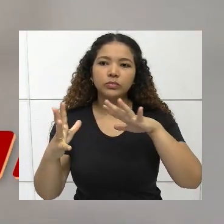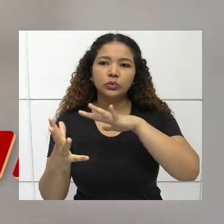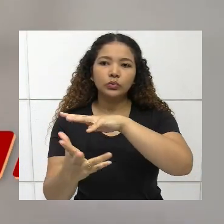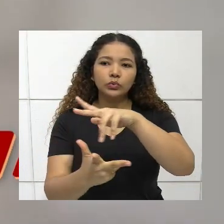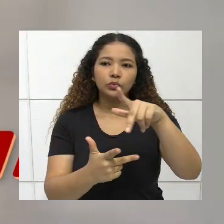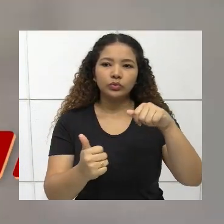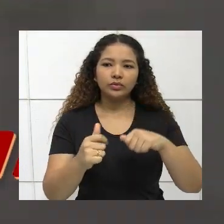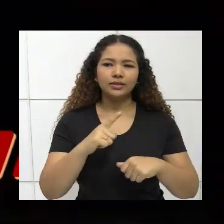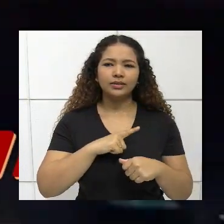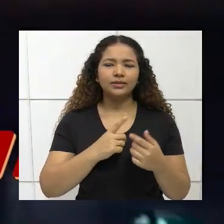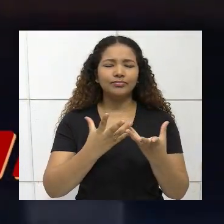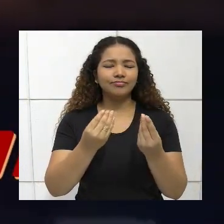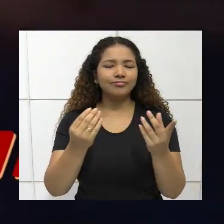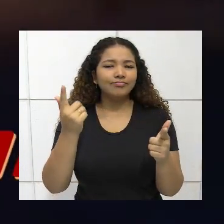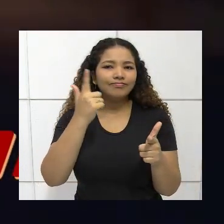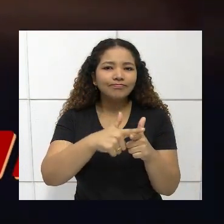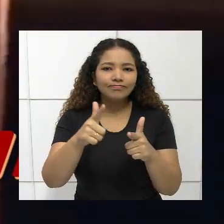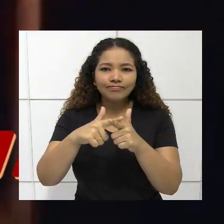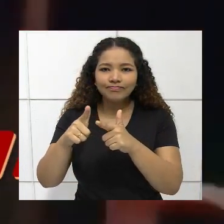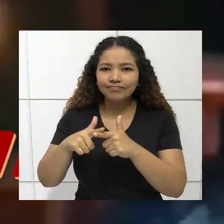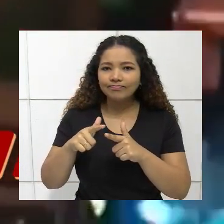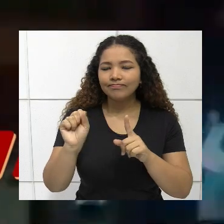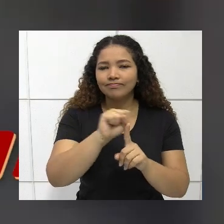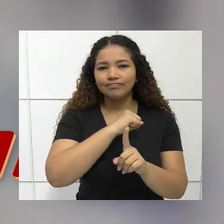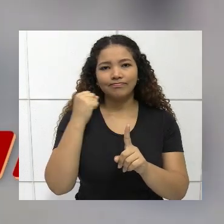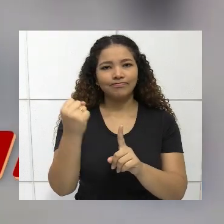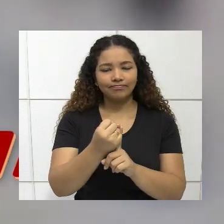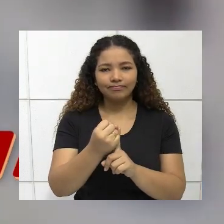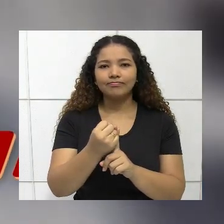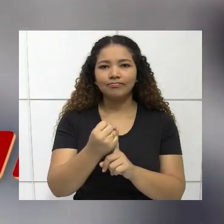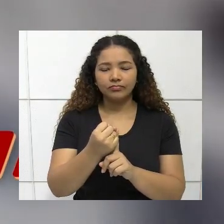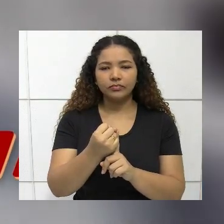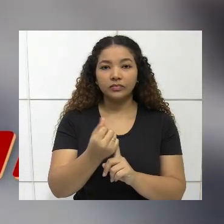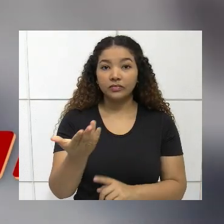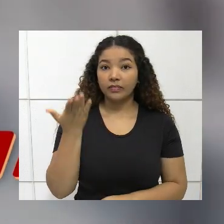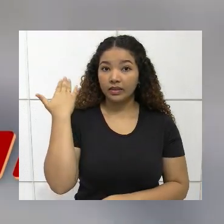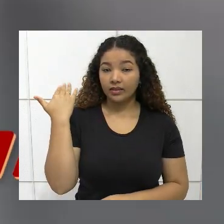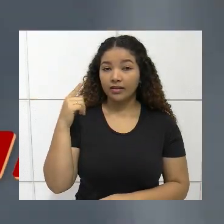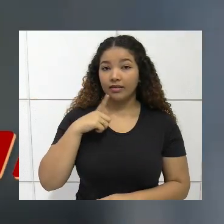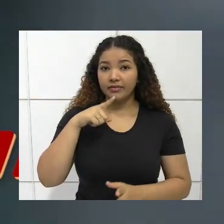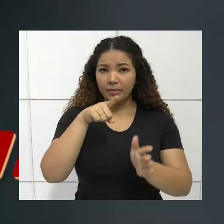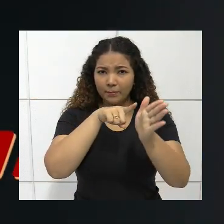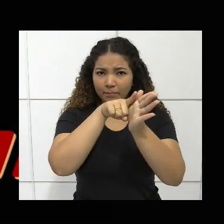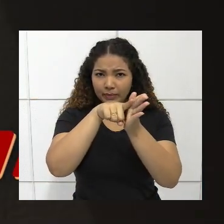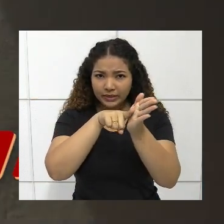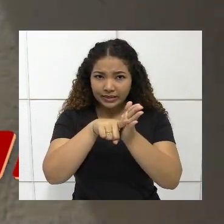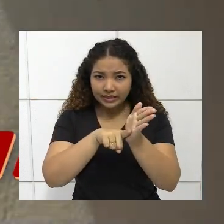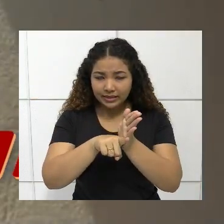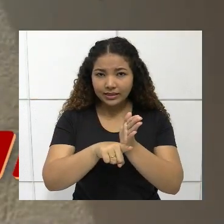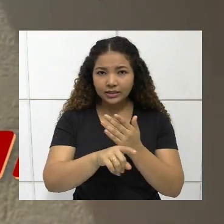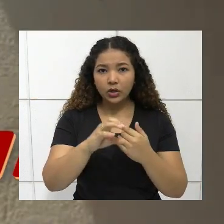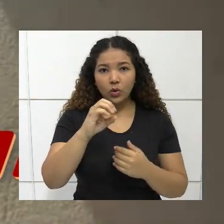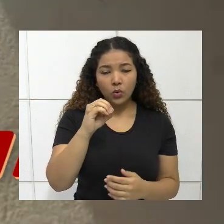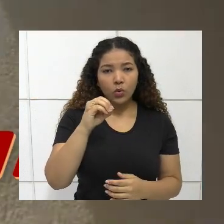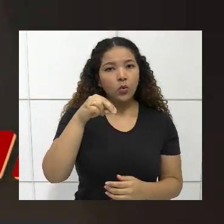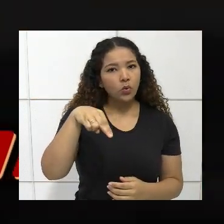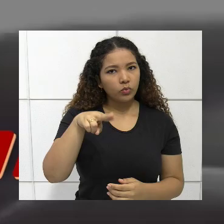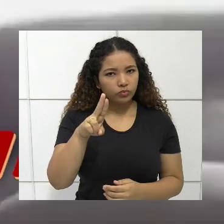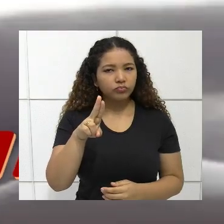grandes prejuízos à sociedade. De acordo com a última pesquisa realizada pela Organização Mundial da Saúde,